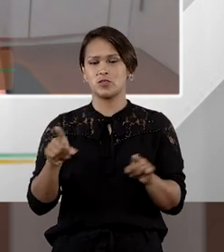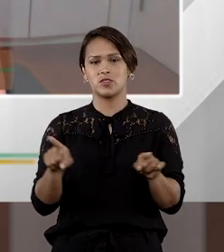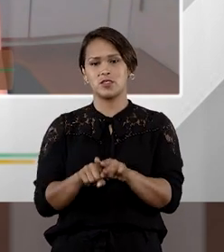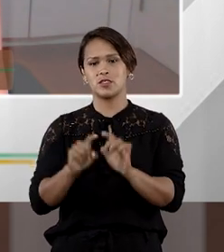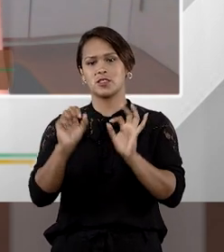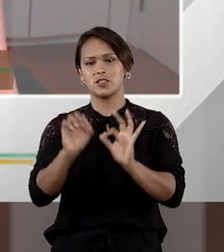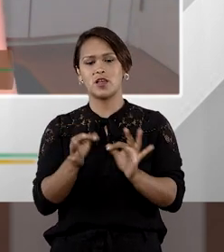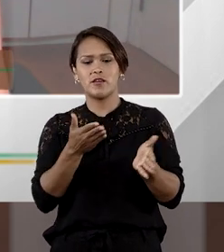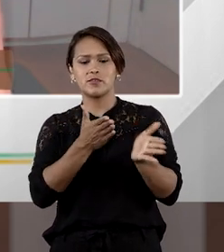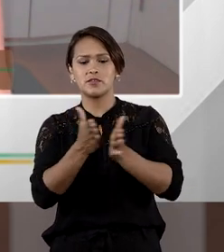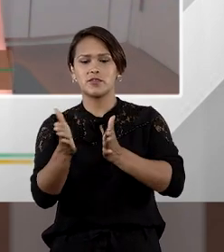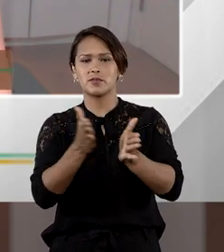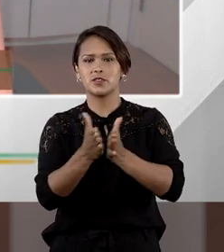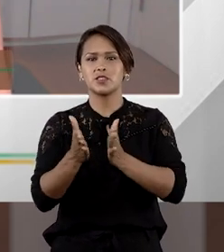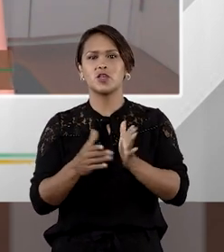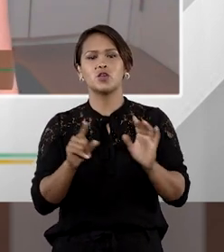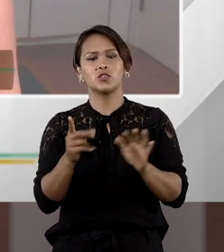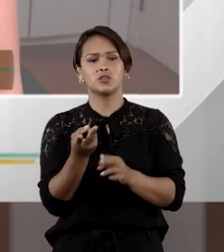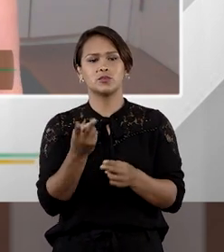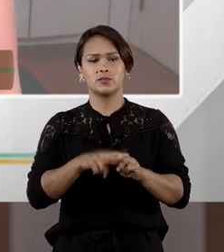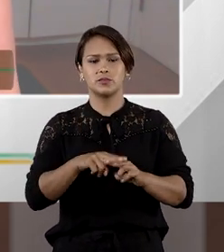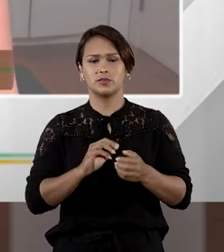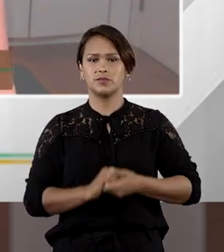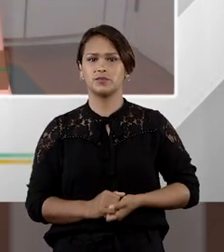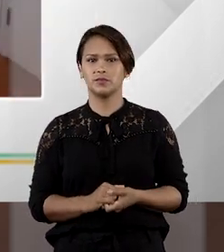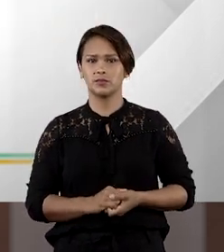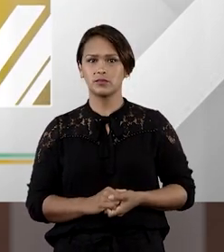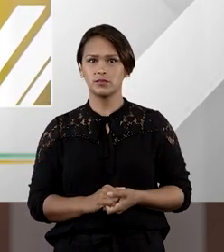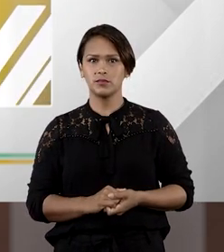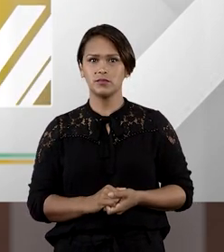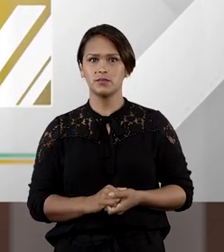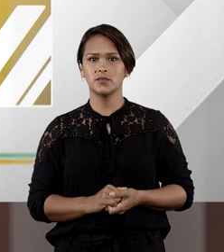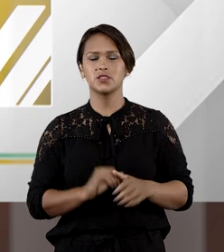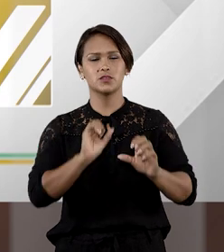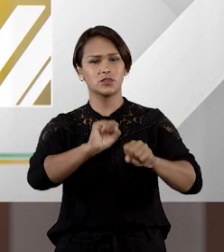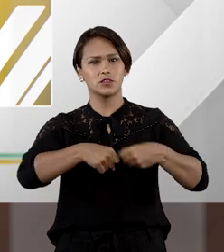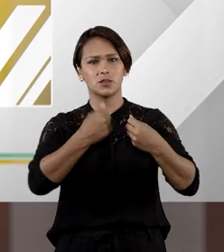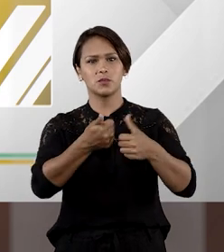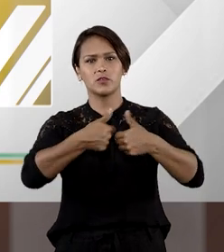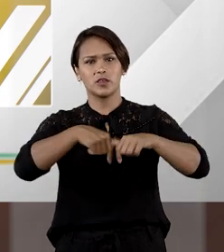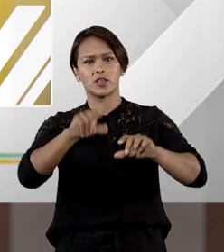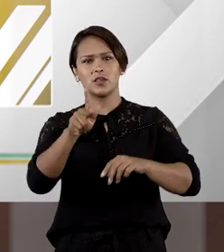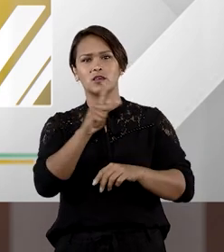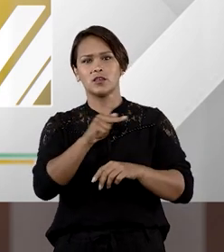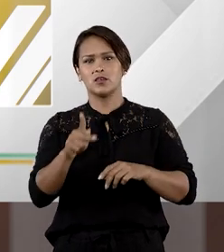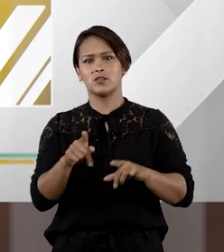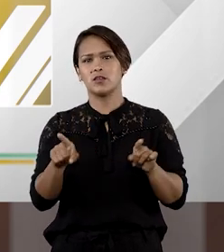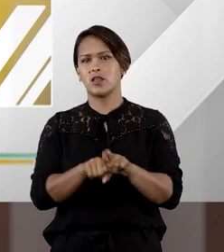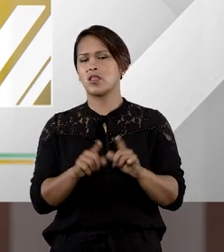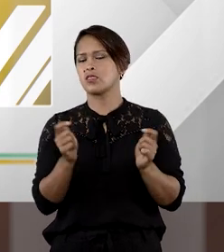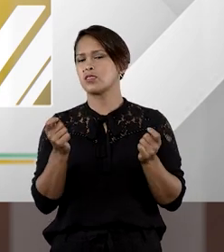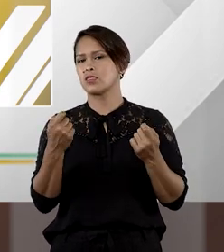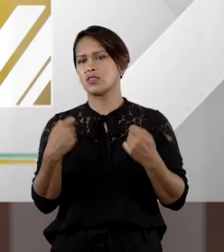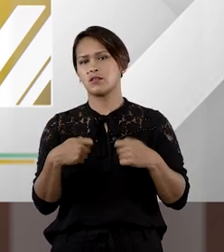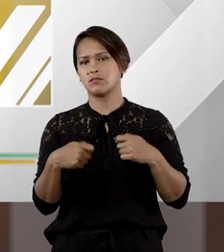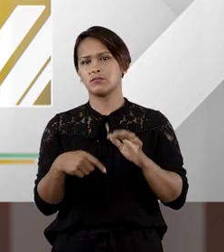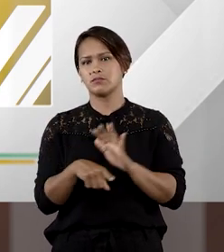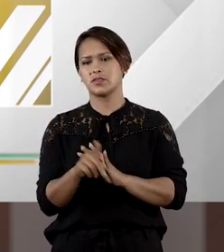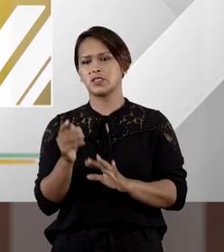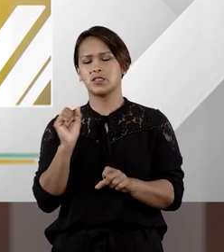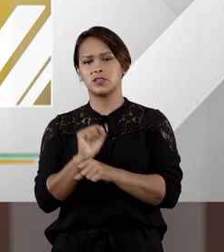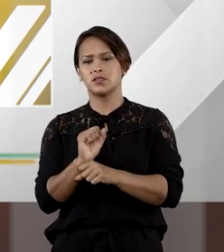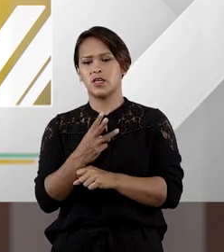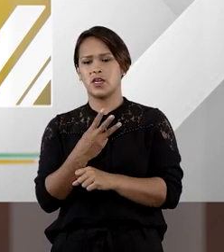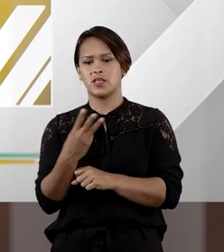as viabilizadoras do pleito de prisão. Só para reforçar, então, professora Fernanda, não é necessário